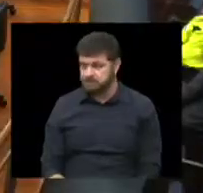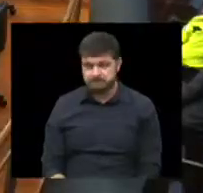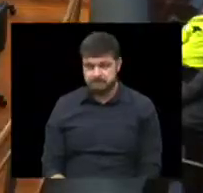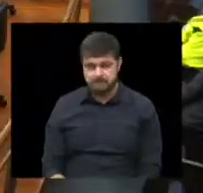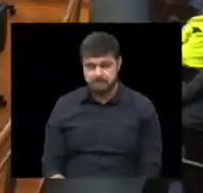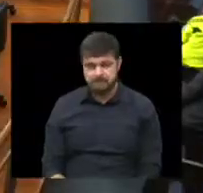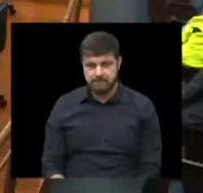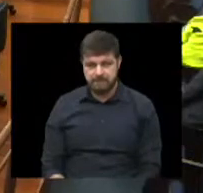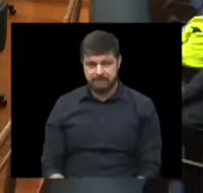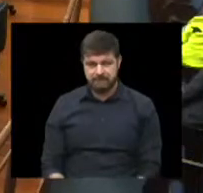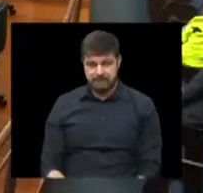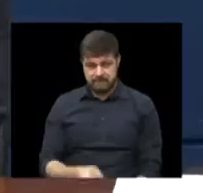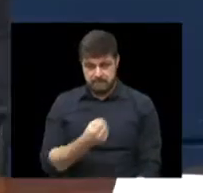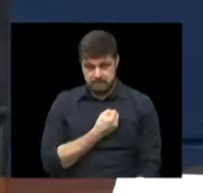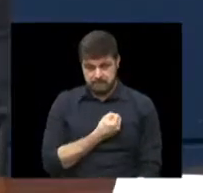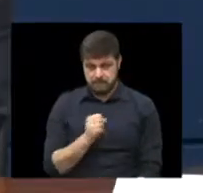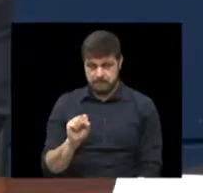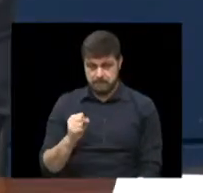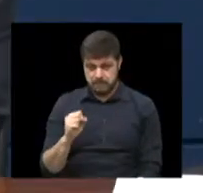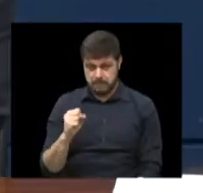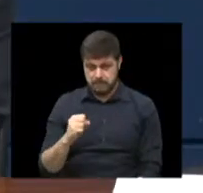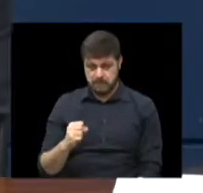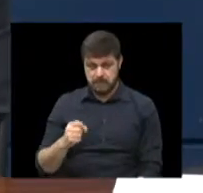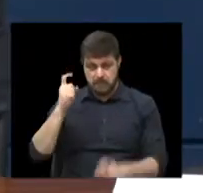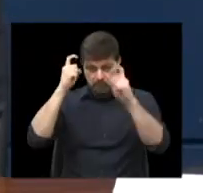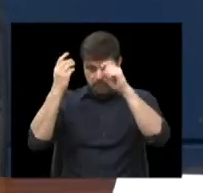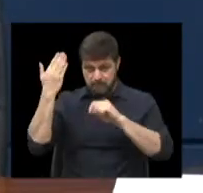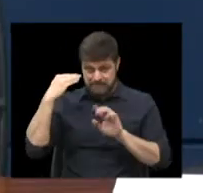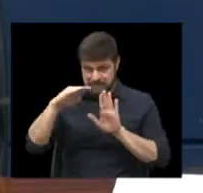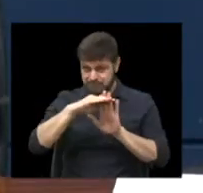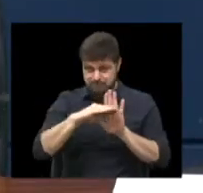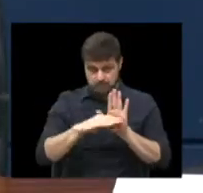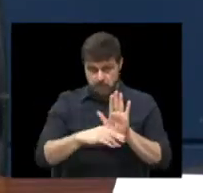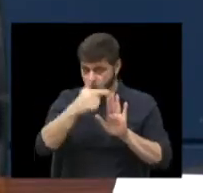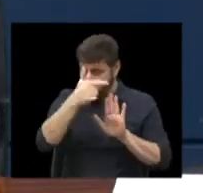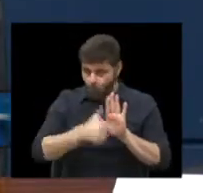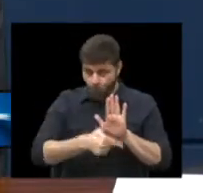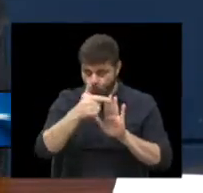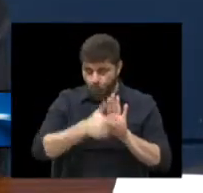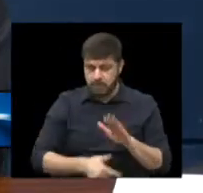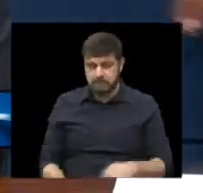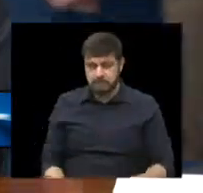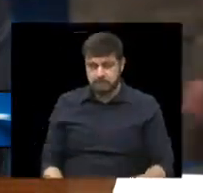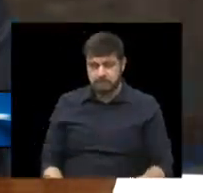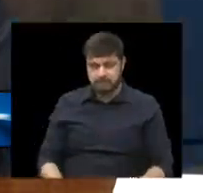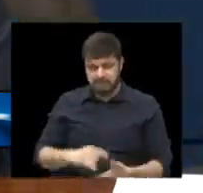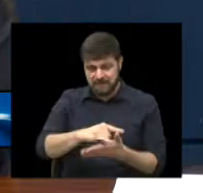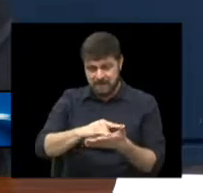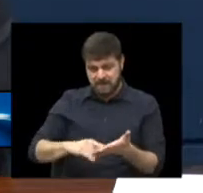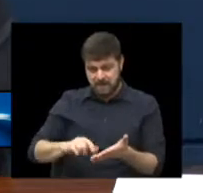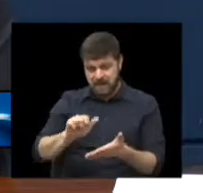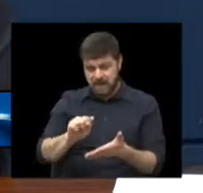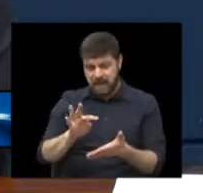Item 8. Matérias adiadas da reunião anterior, não há. Discussão e votação da